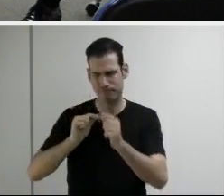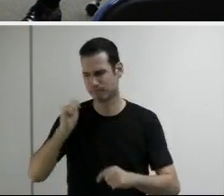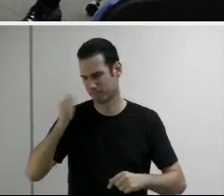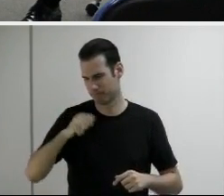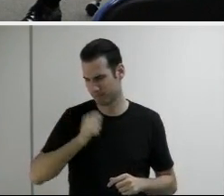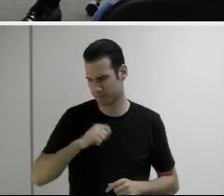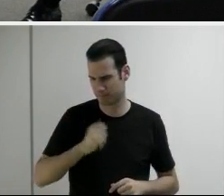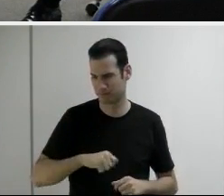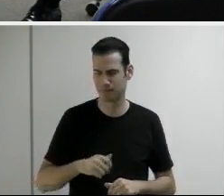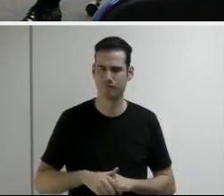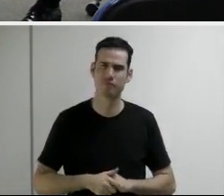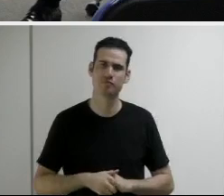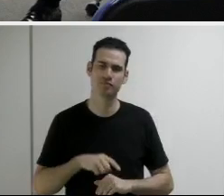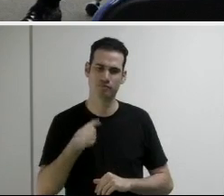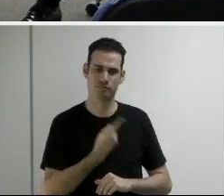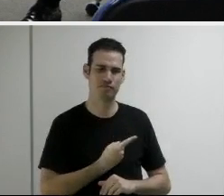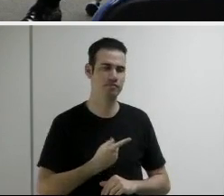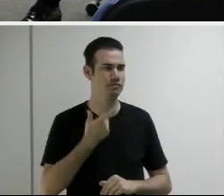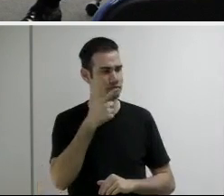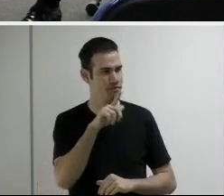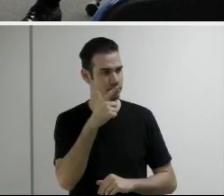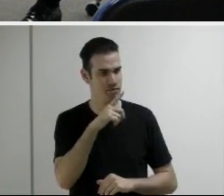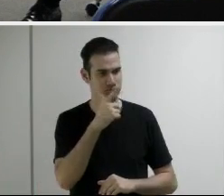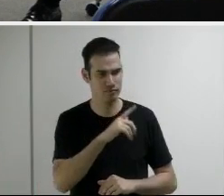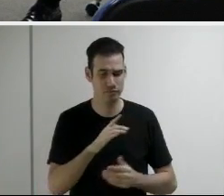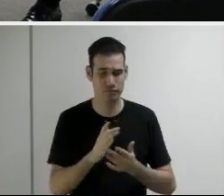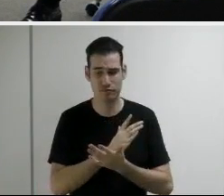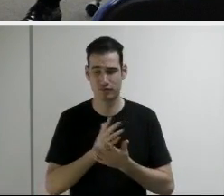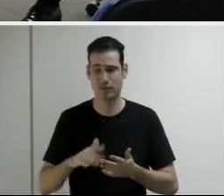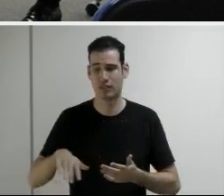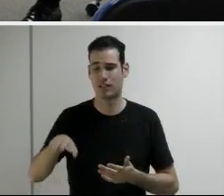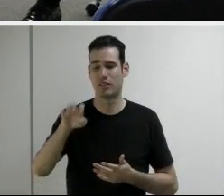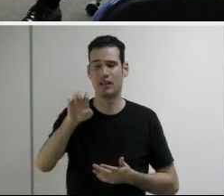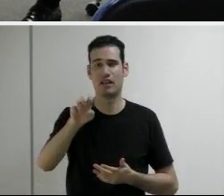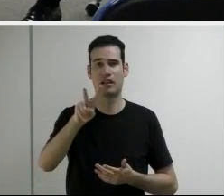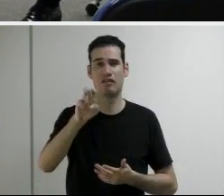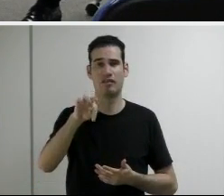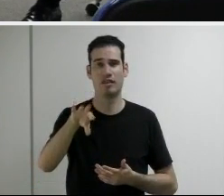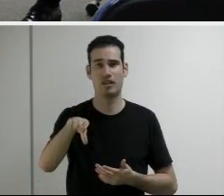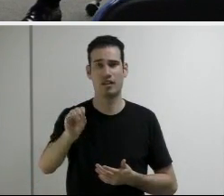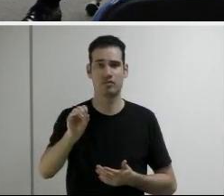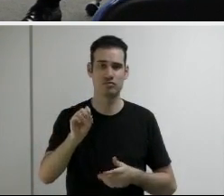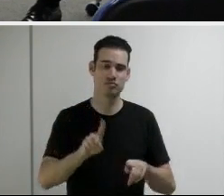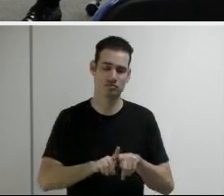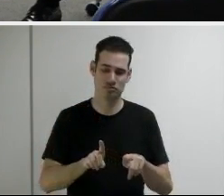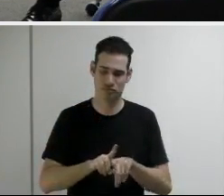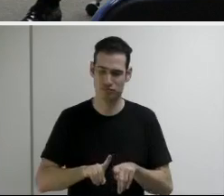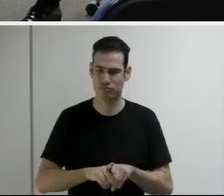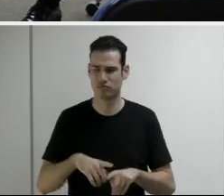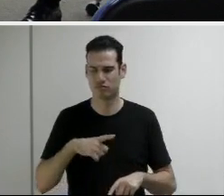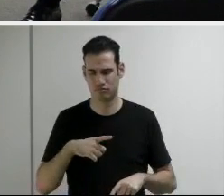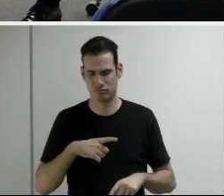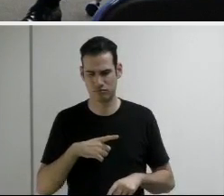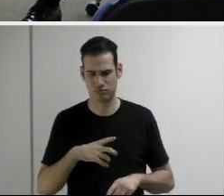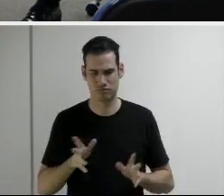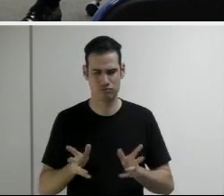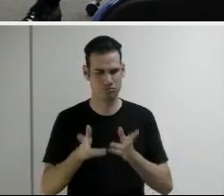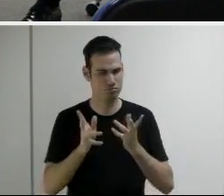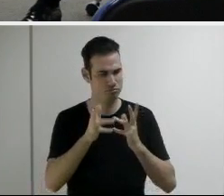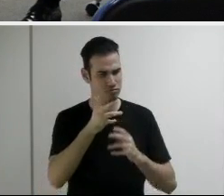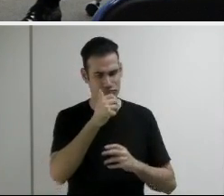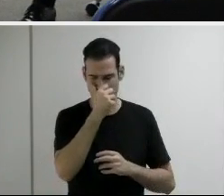solidificando e a gente vai tendo condições. Até os eventos que são promovidos são bem mais pautados por uma qualidade de audiência cada